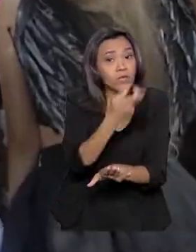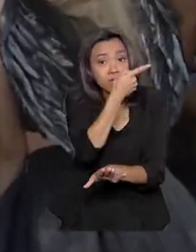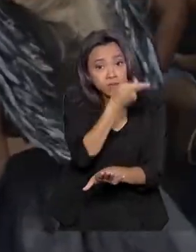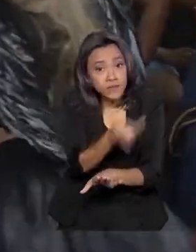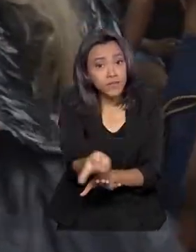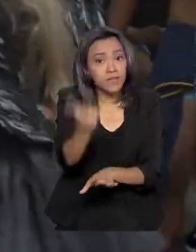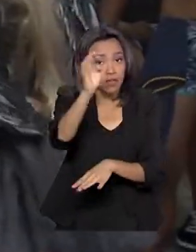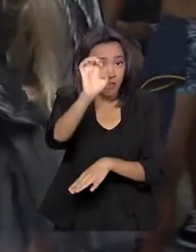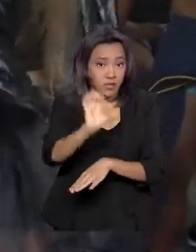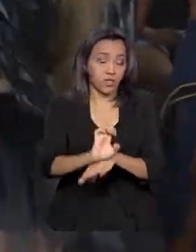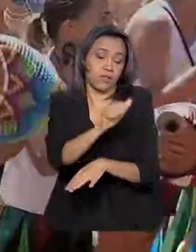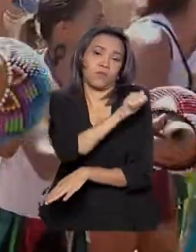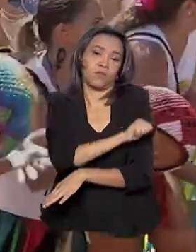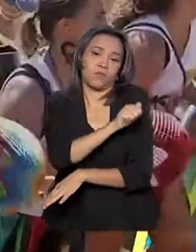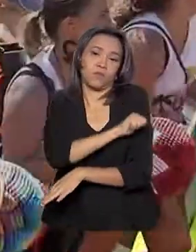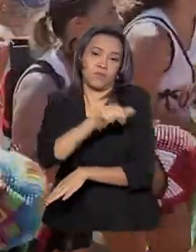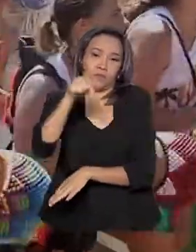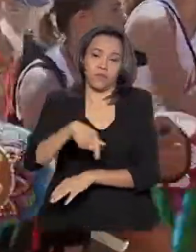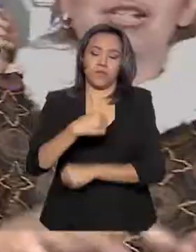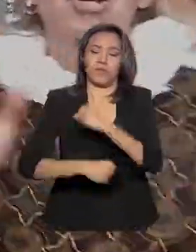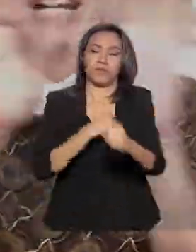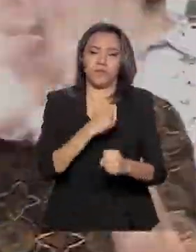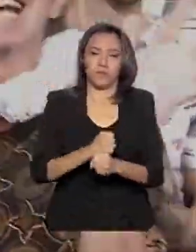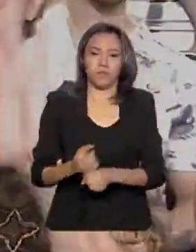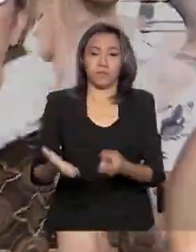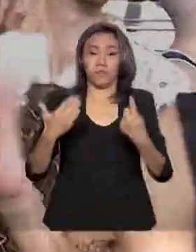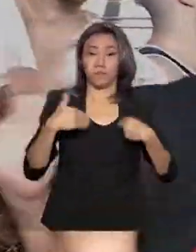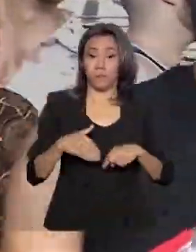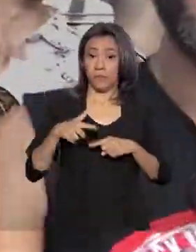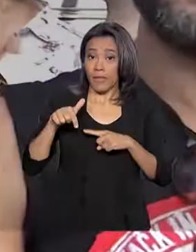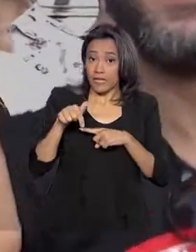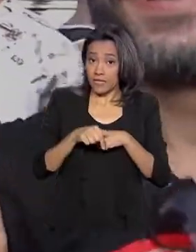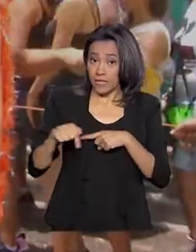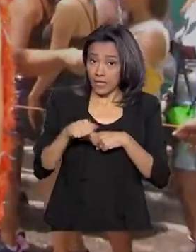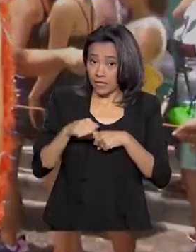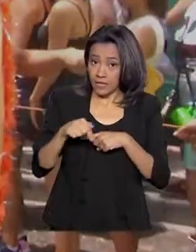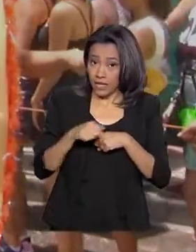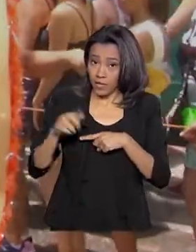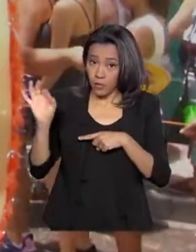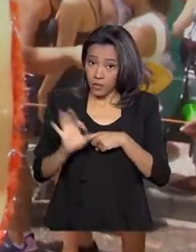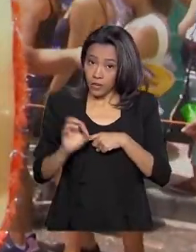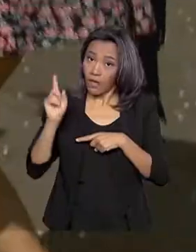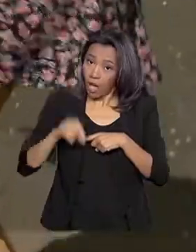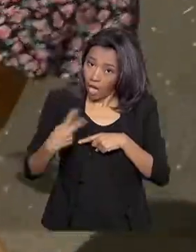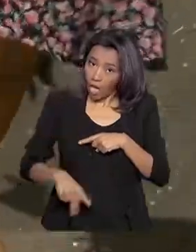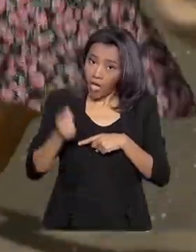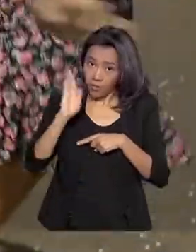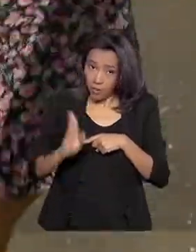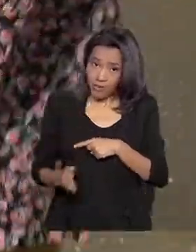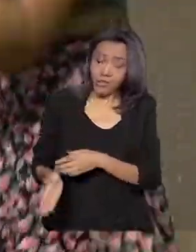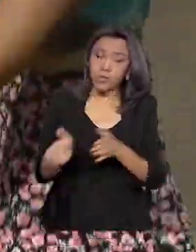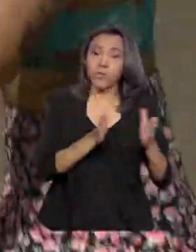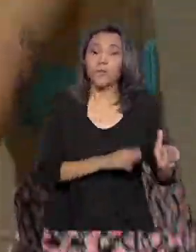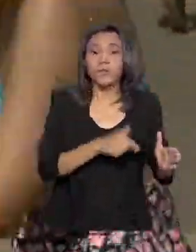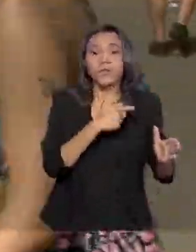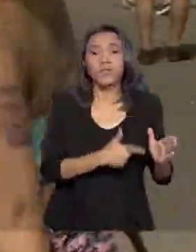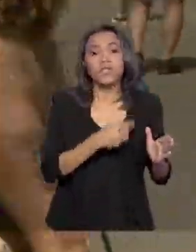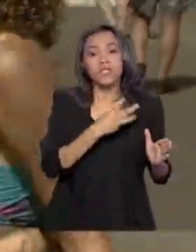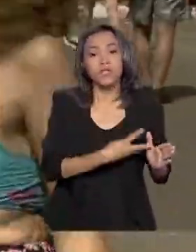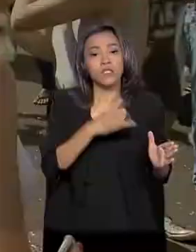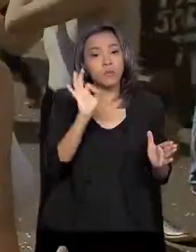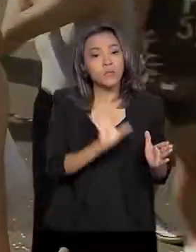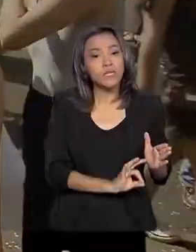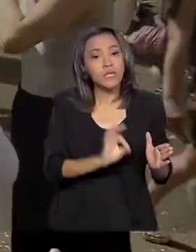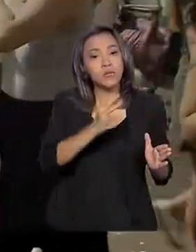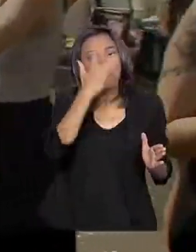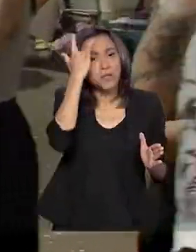capital fluminense neste ano. 77% deles são brasileiros e 23% estrangeiros,